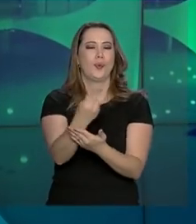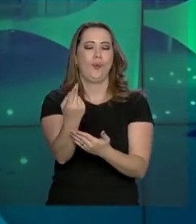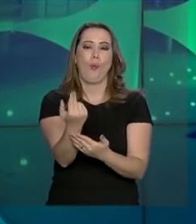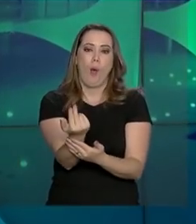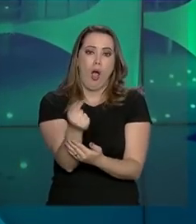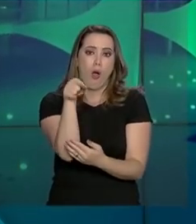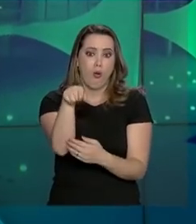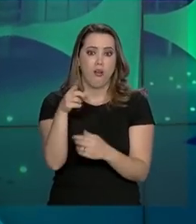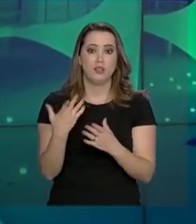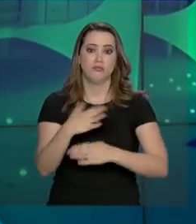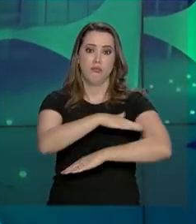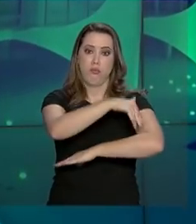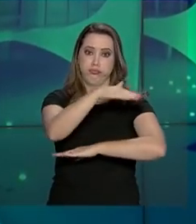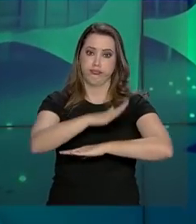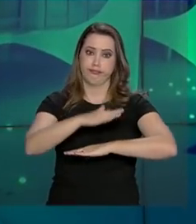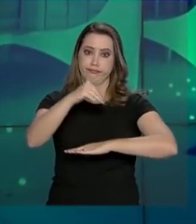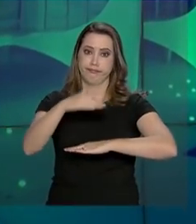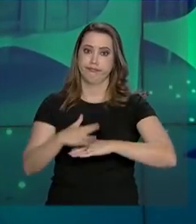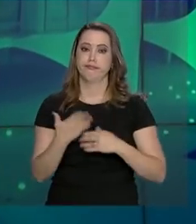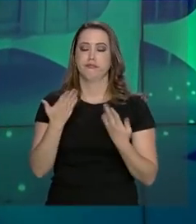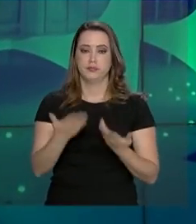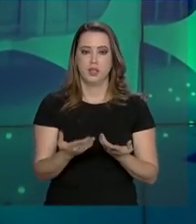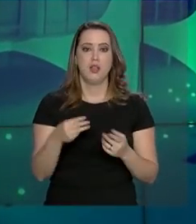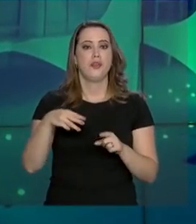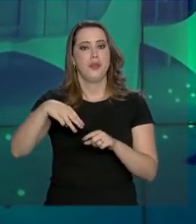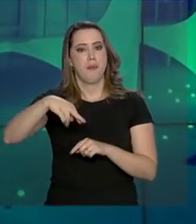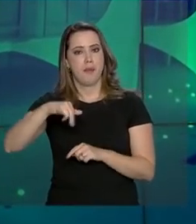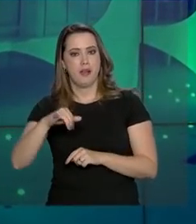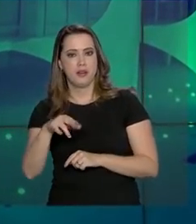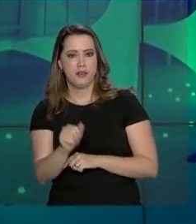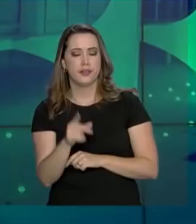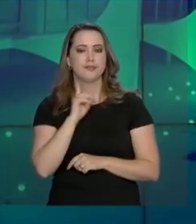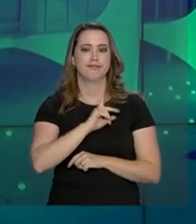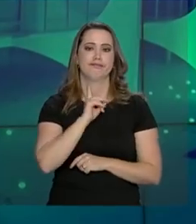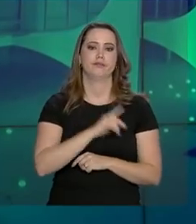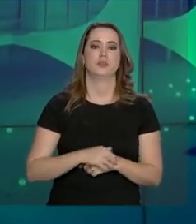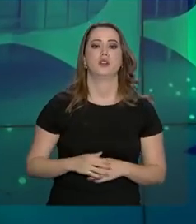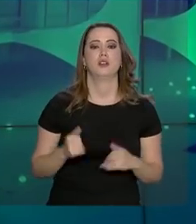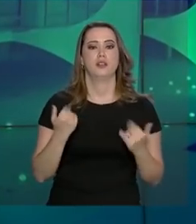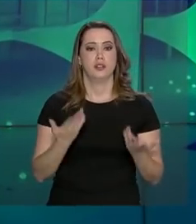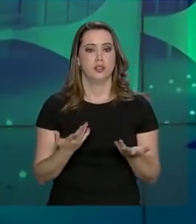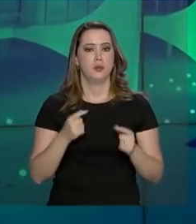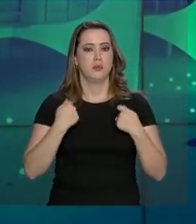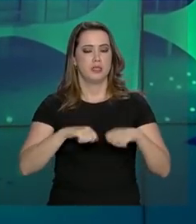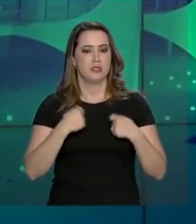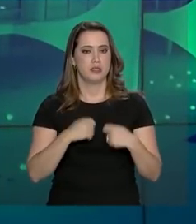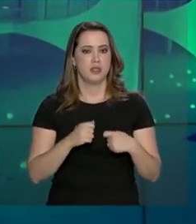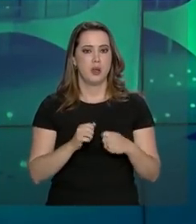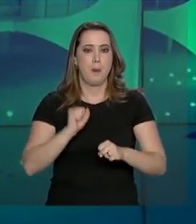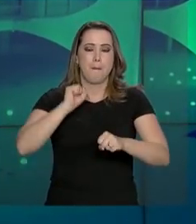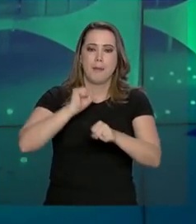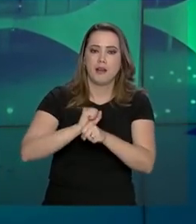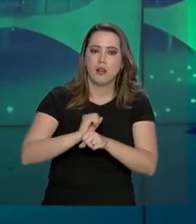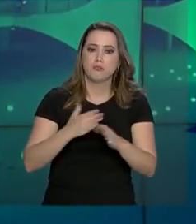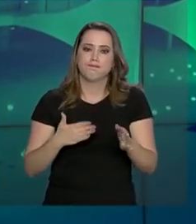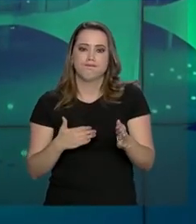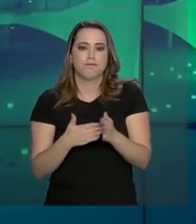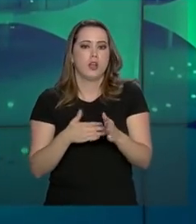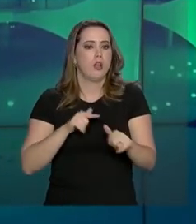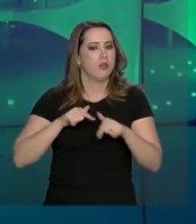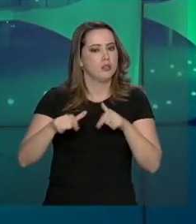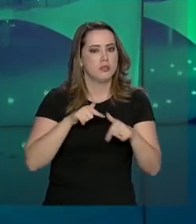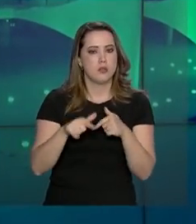método usado nos empreendimentos em Brumadinho, em Mariana, em Minas Gerais. Para isso, no entanto, será necessário